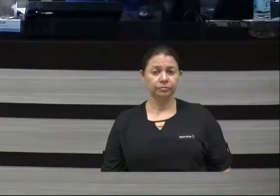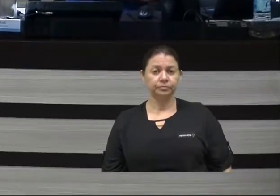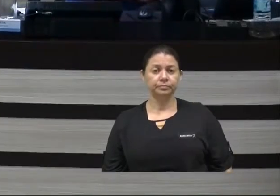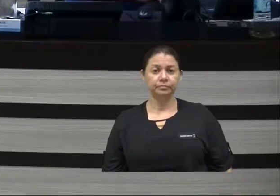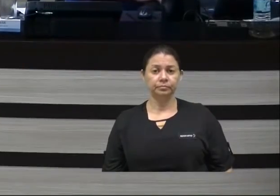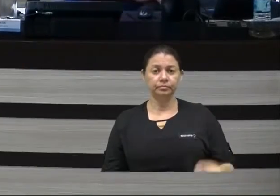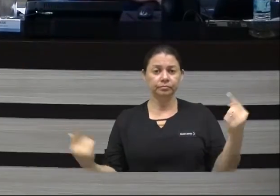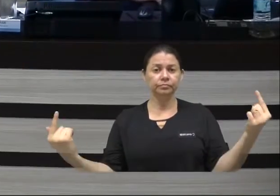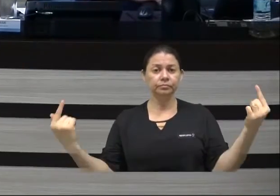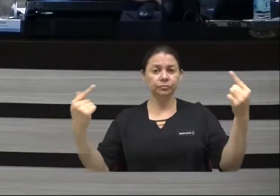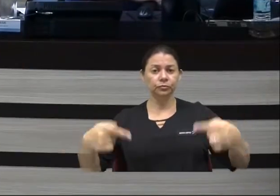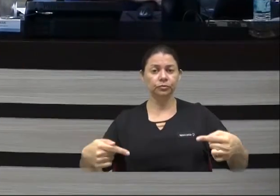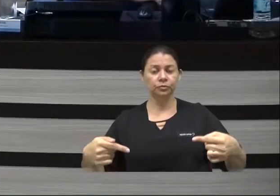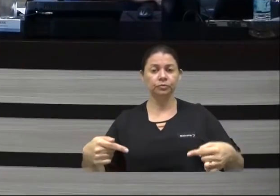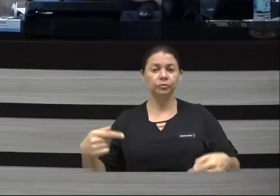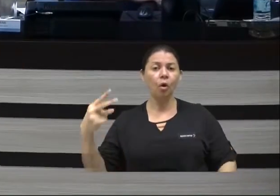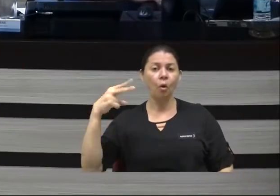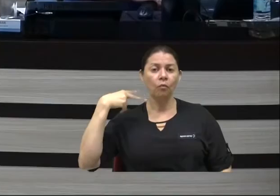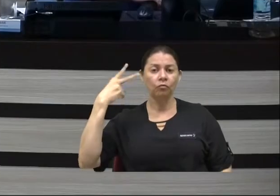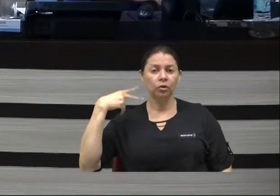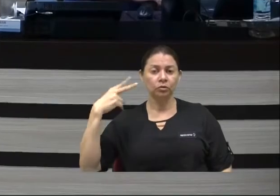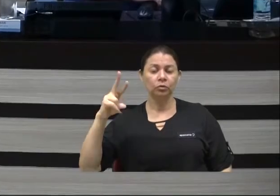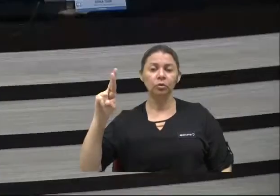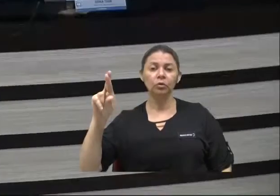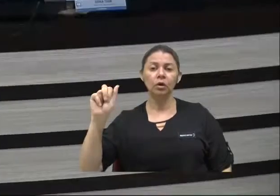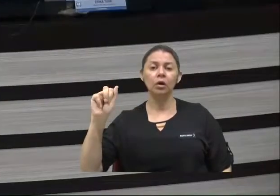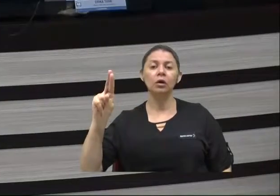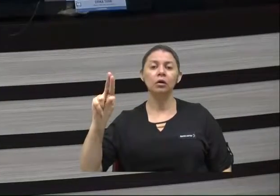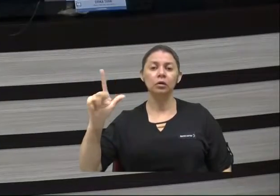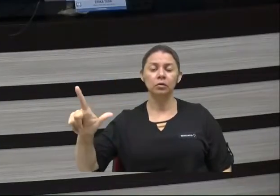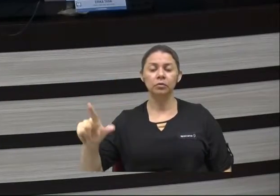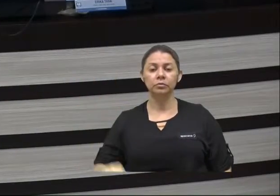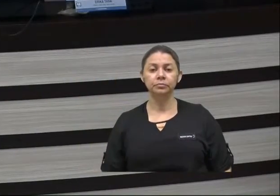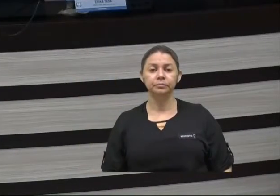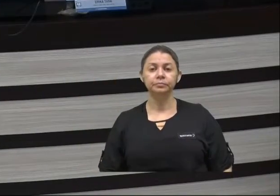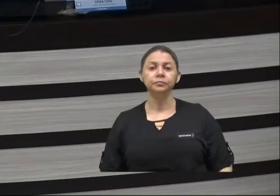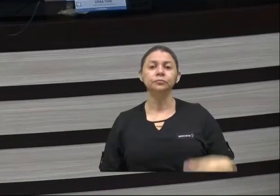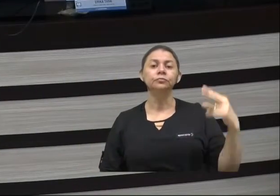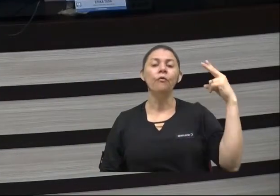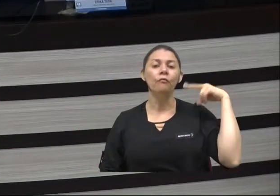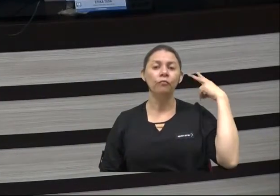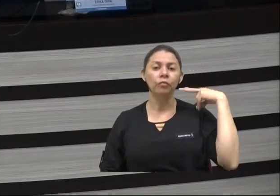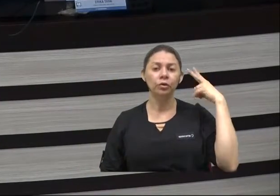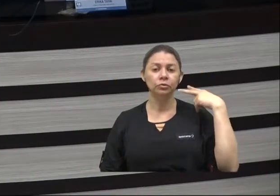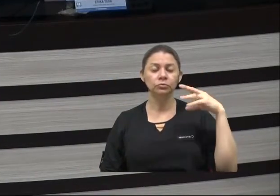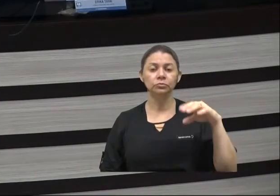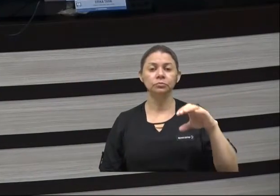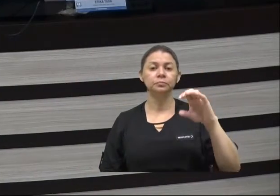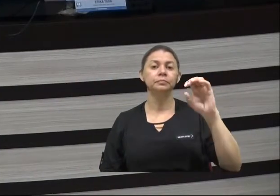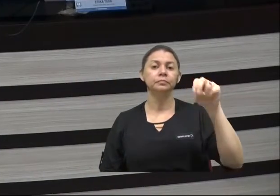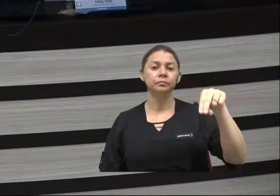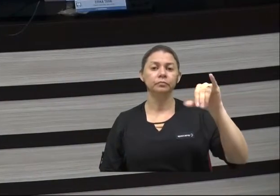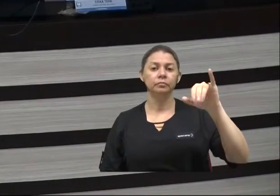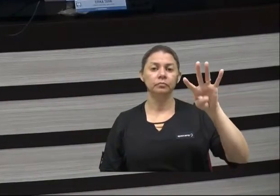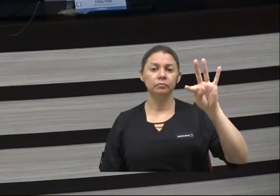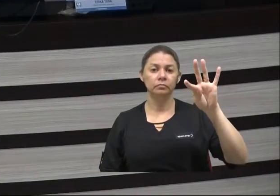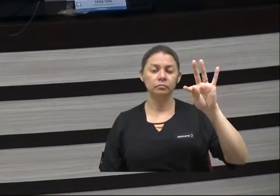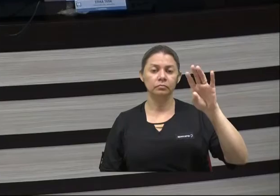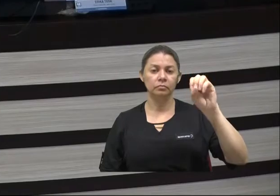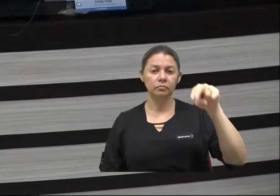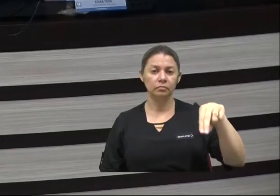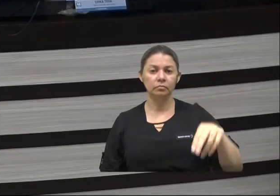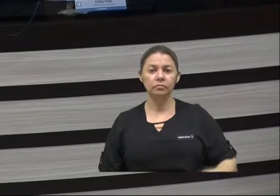doutor Raul na oportunidade. Naquela oportunidade, Nós apoiamos, trouxemos